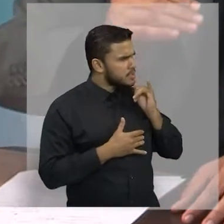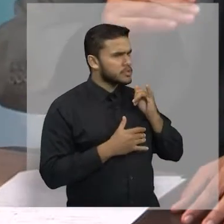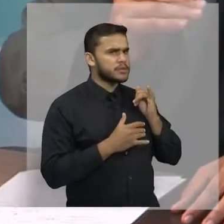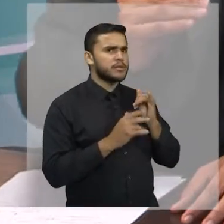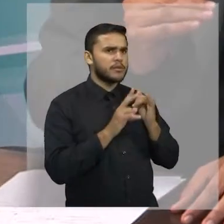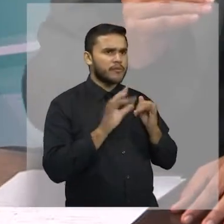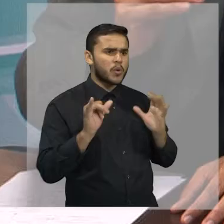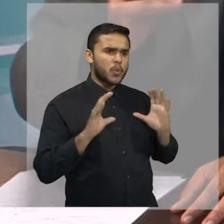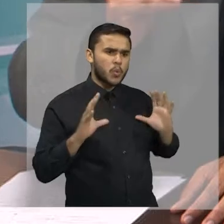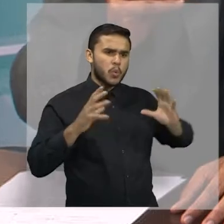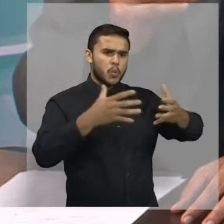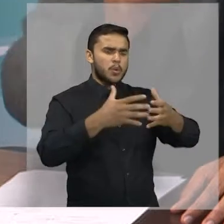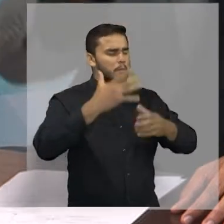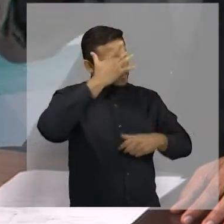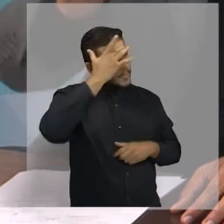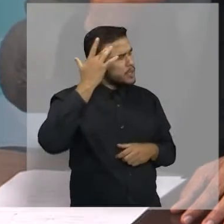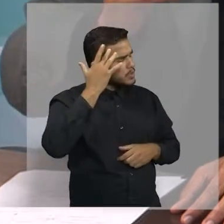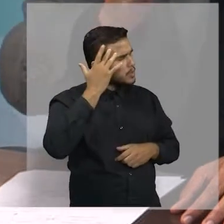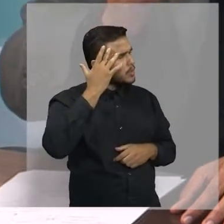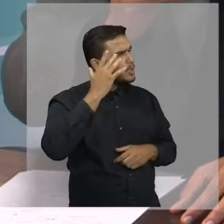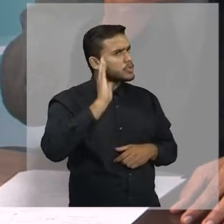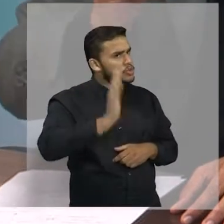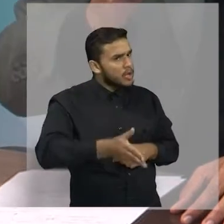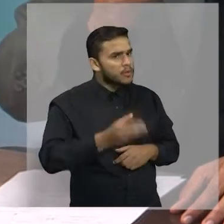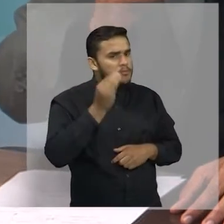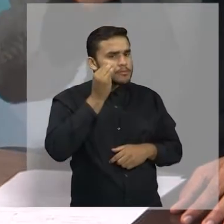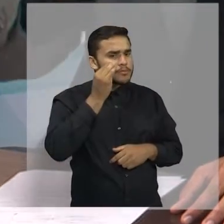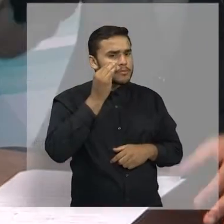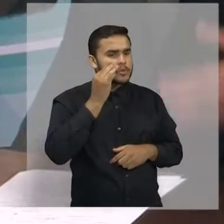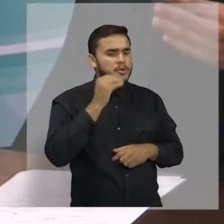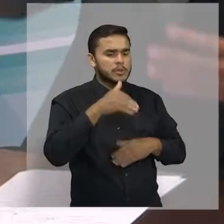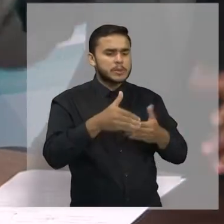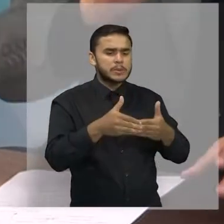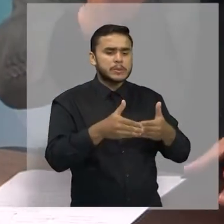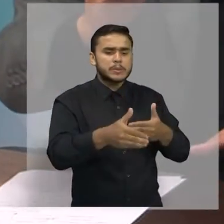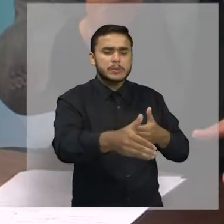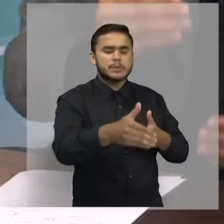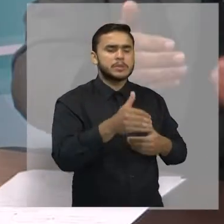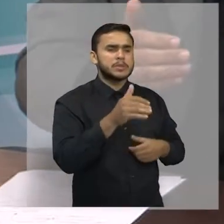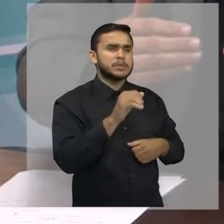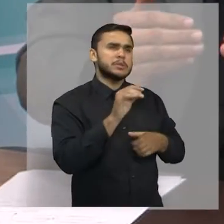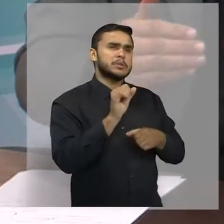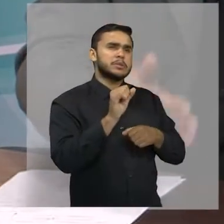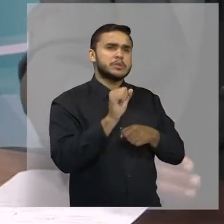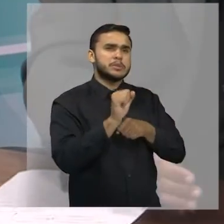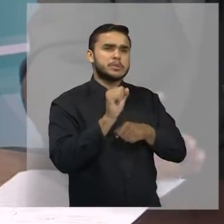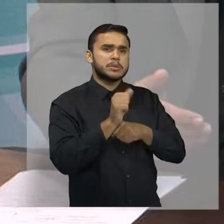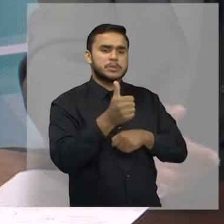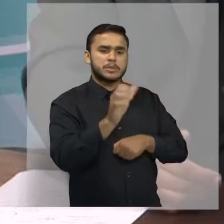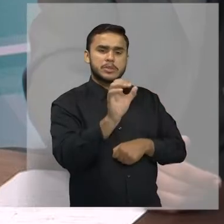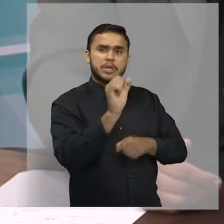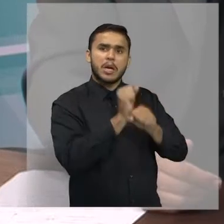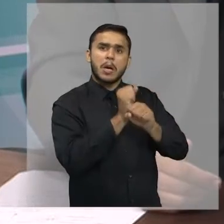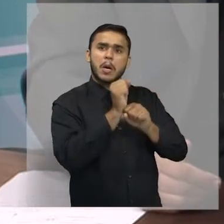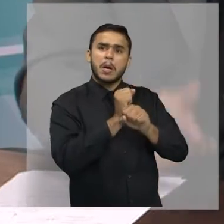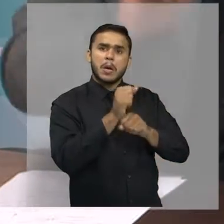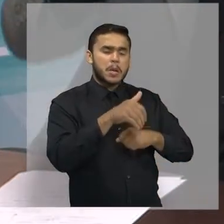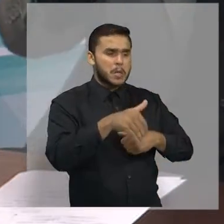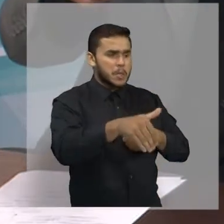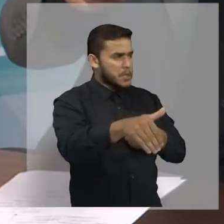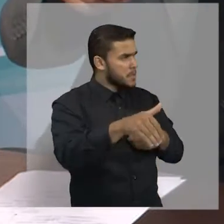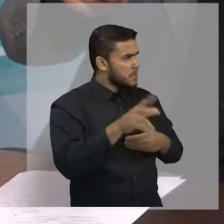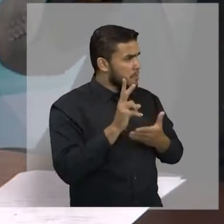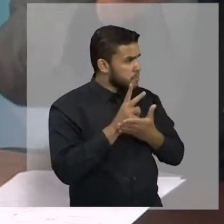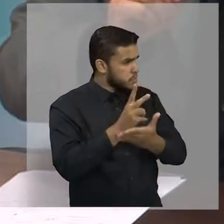tem um grupo de pessoas que já está aí, aqueles que faltam 10 anos, mesmo que estenda. Quer dizer, não compensa mais ele voltar para o regime novo, ele